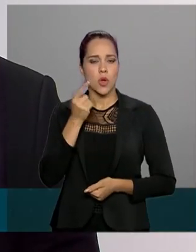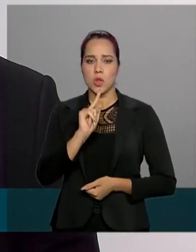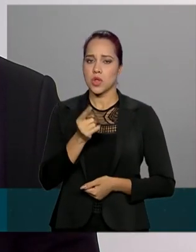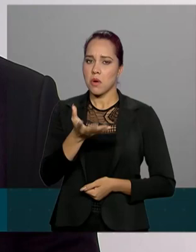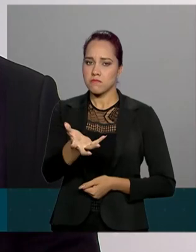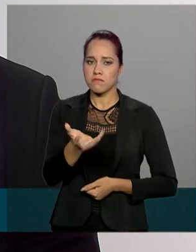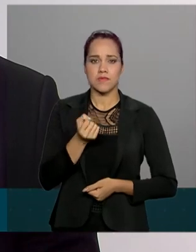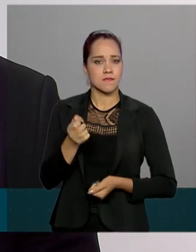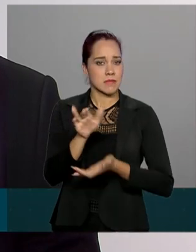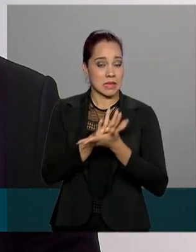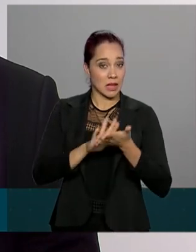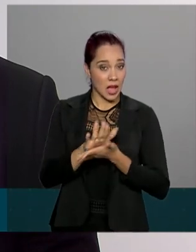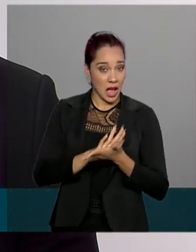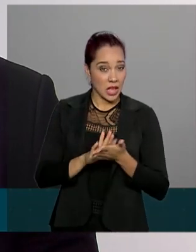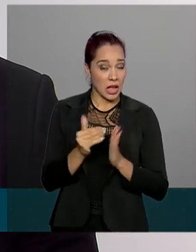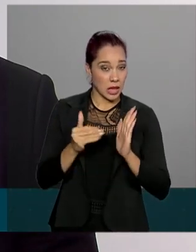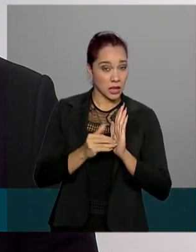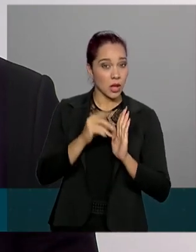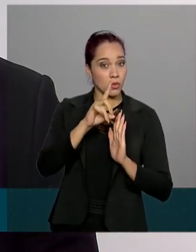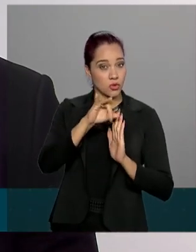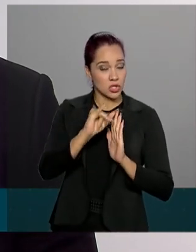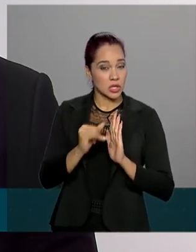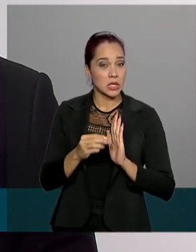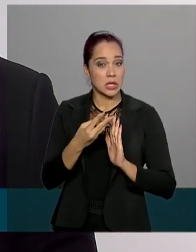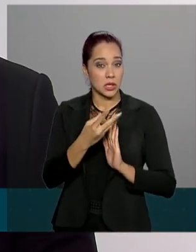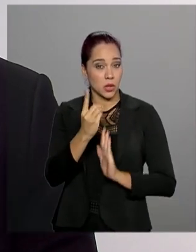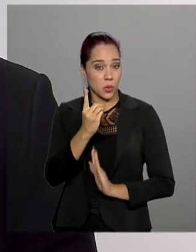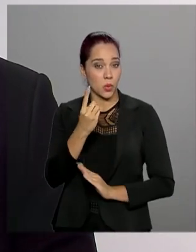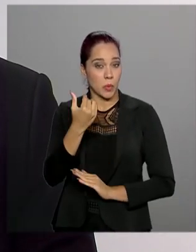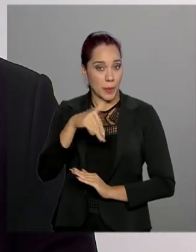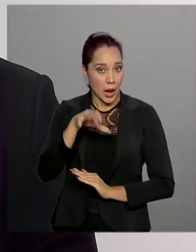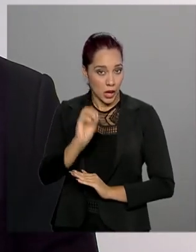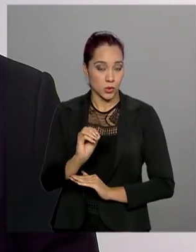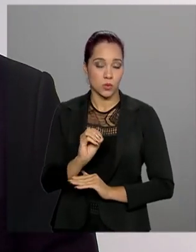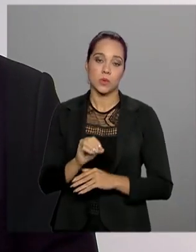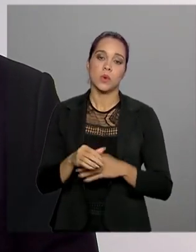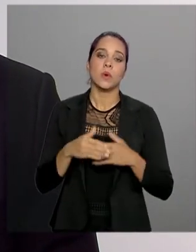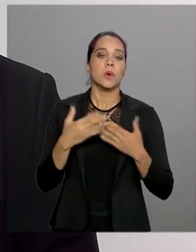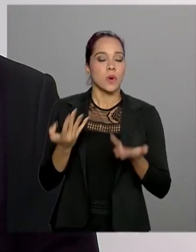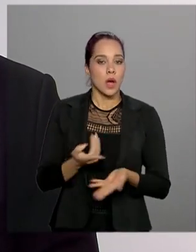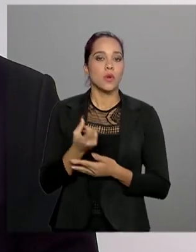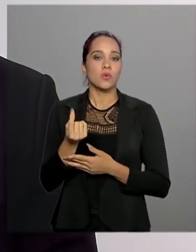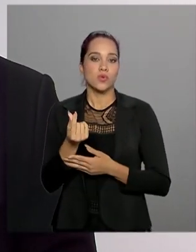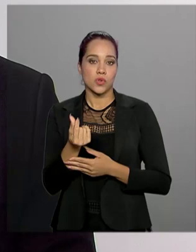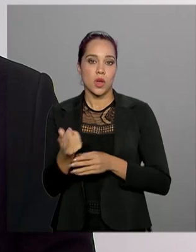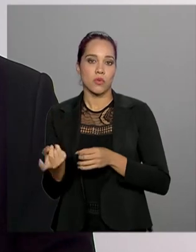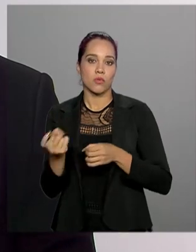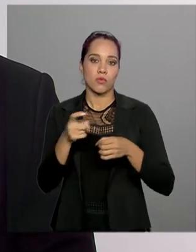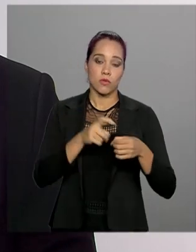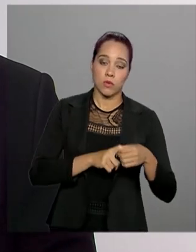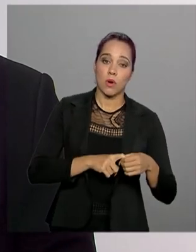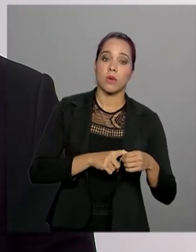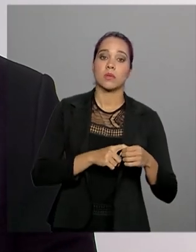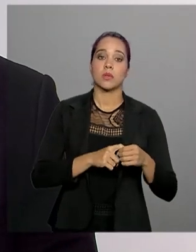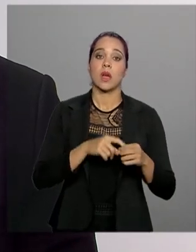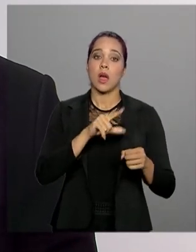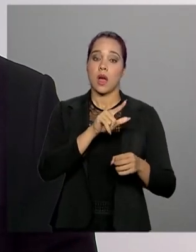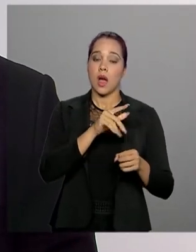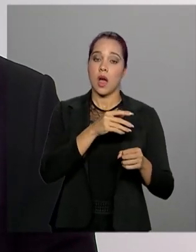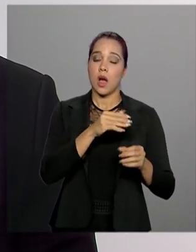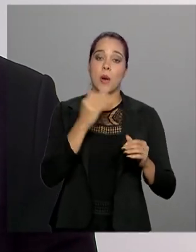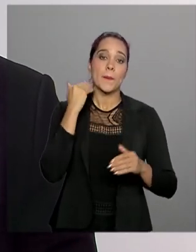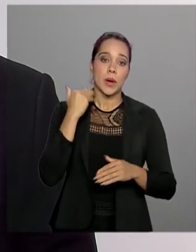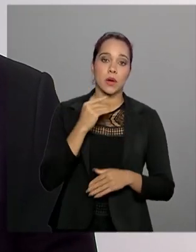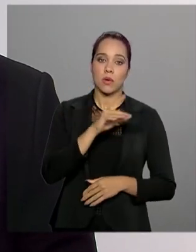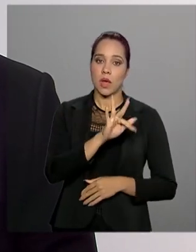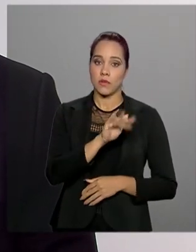do saque imediato do fgts até a data limite de 31 de março deste ano os recursos retornam à conta vinculada do fundo de garantia do